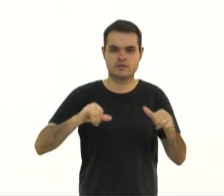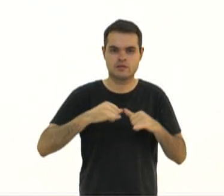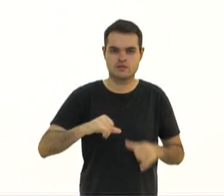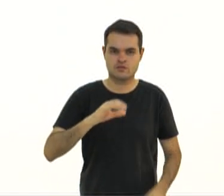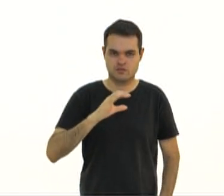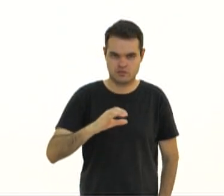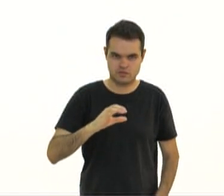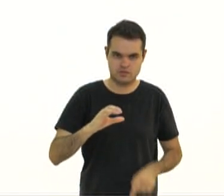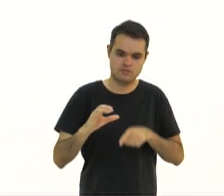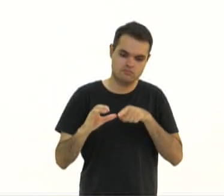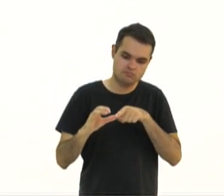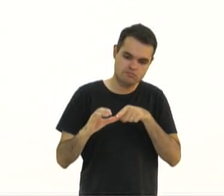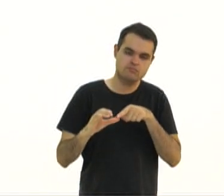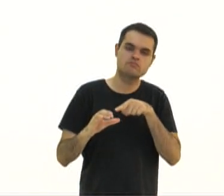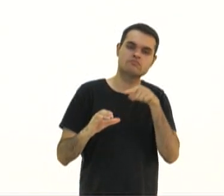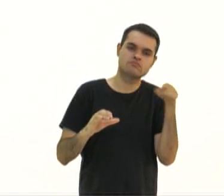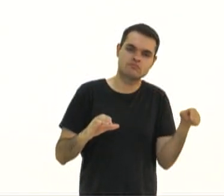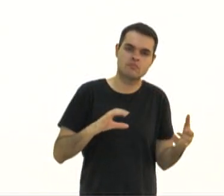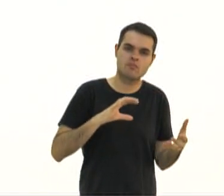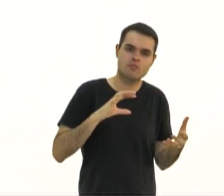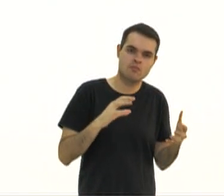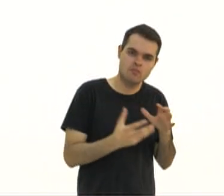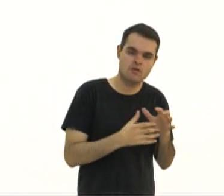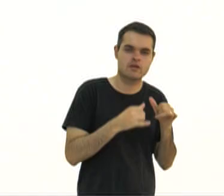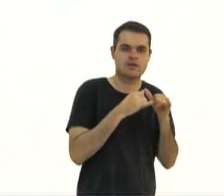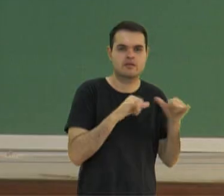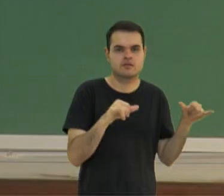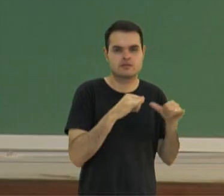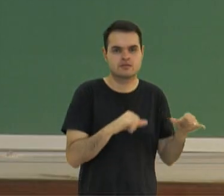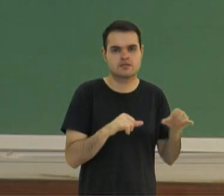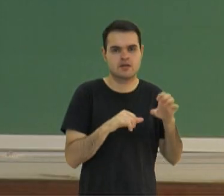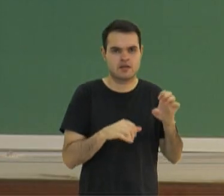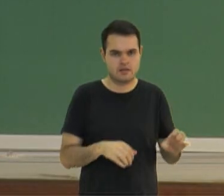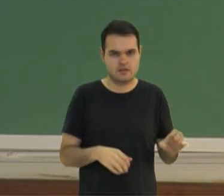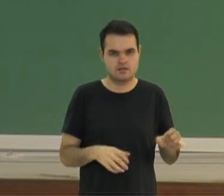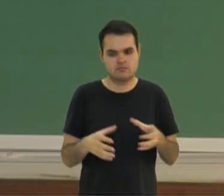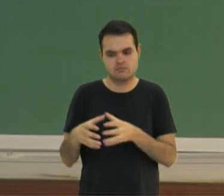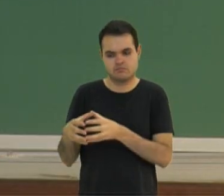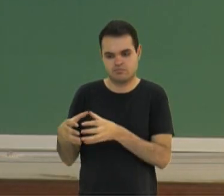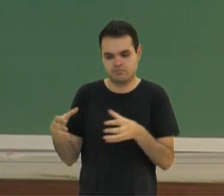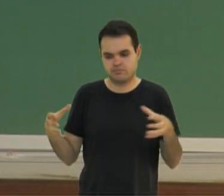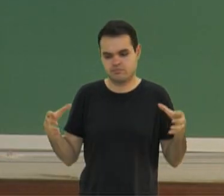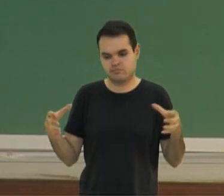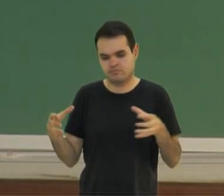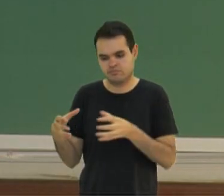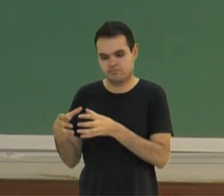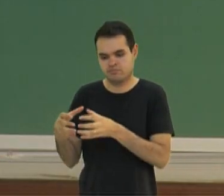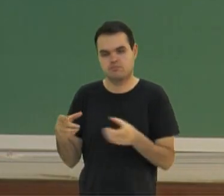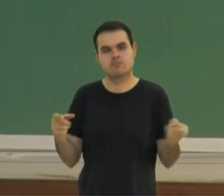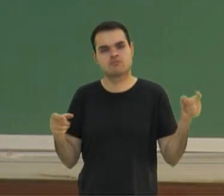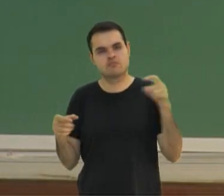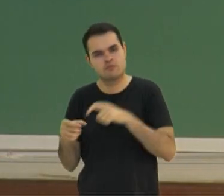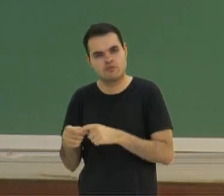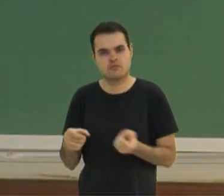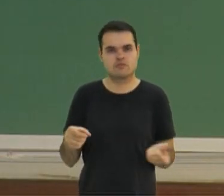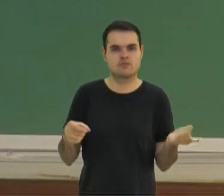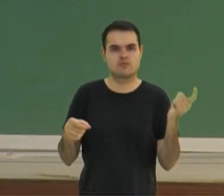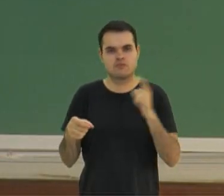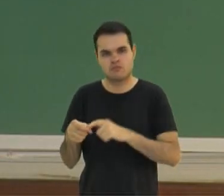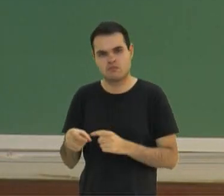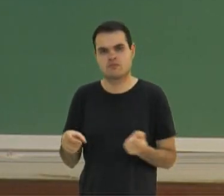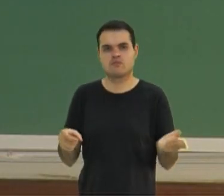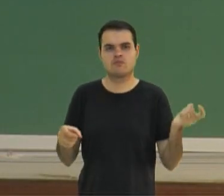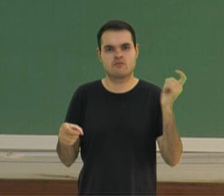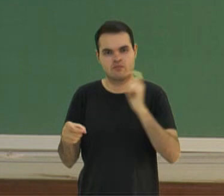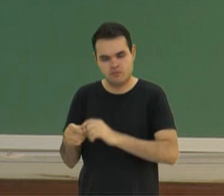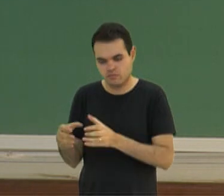depois essa energia cinética acaba sendo convertida novamente para energia elástica e o ciclo começa a repetir. Por quê? Existe uma força